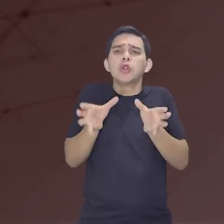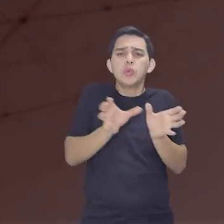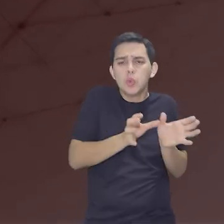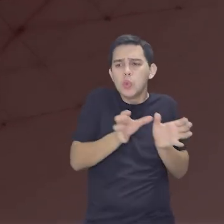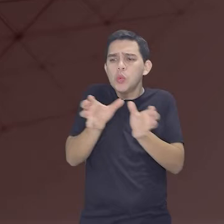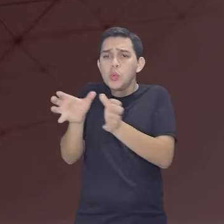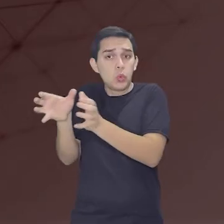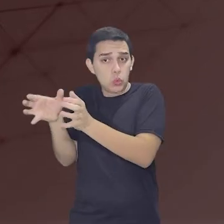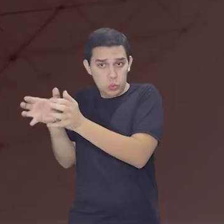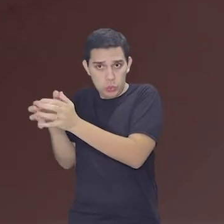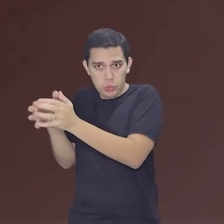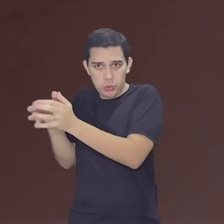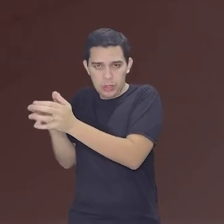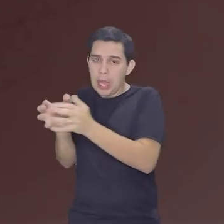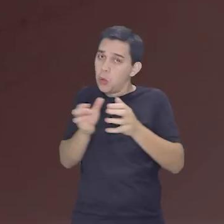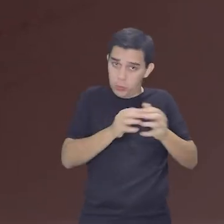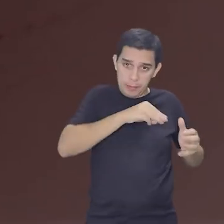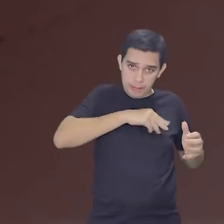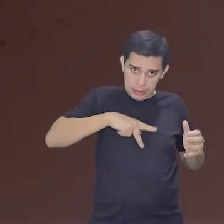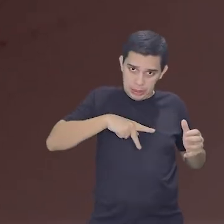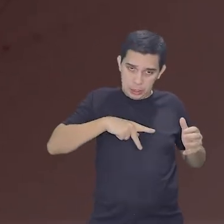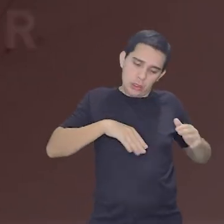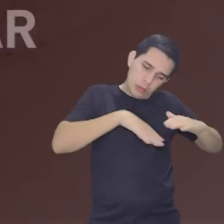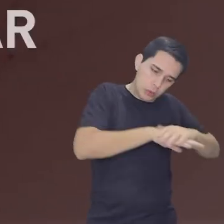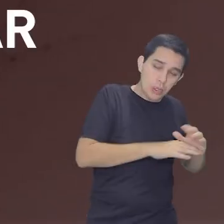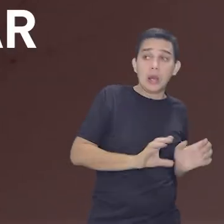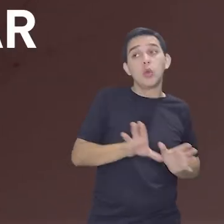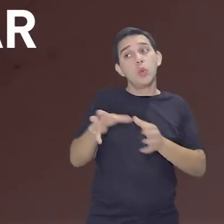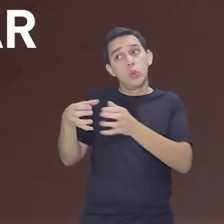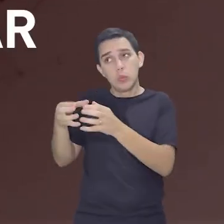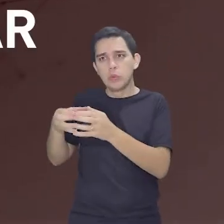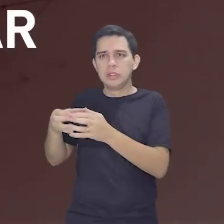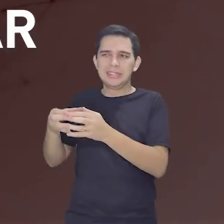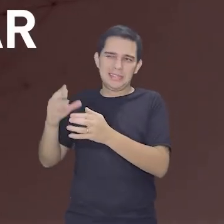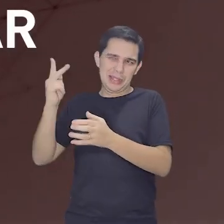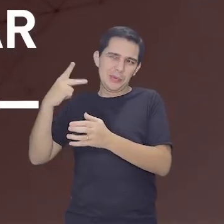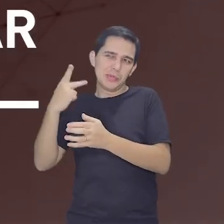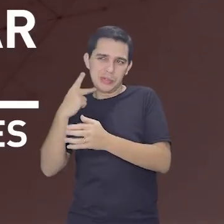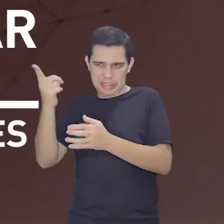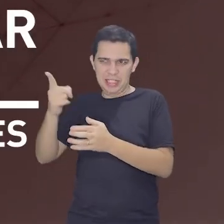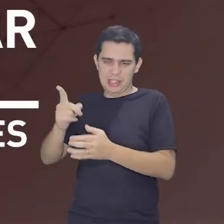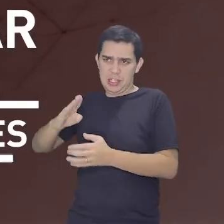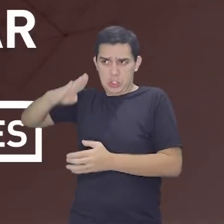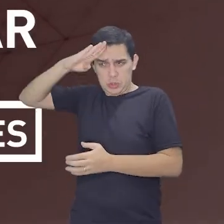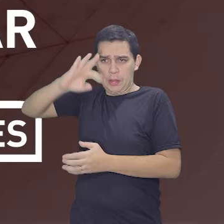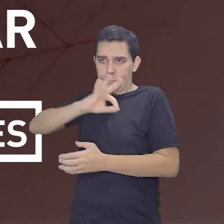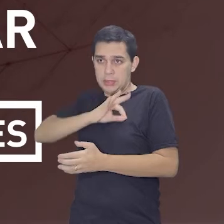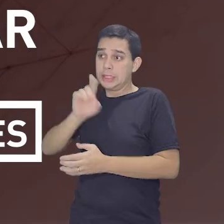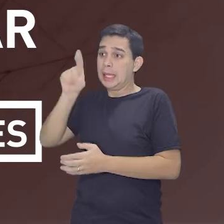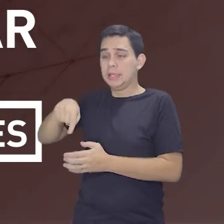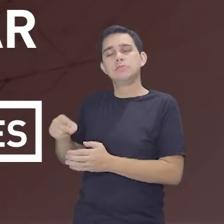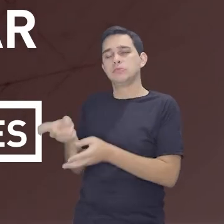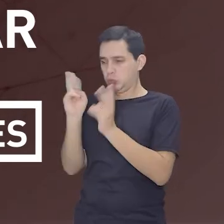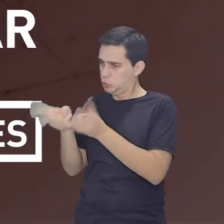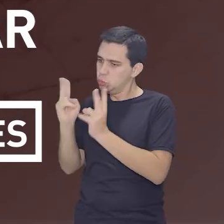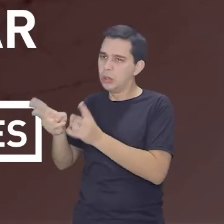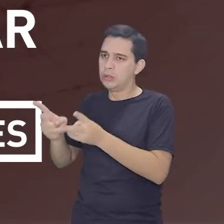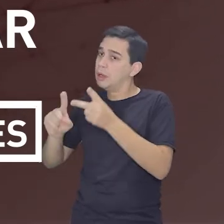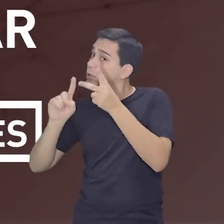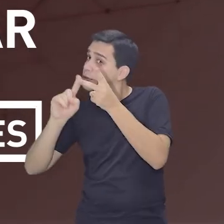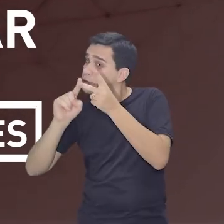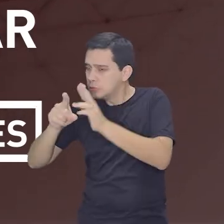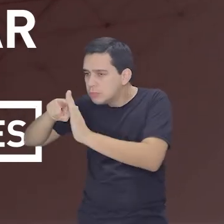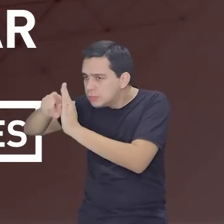na jurisdição militar, entendeu-se que os policiais agiram para prejudicar a investigação e por isso eles foram denunciados. Acho importante esclarecer